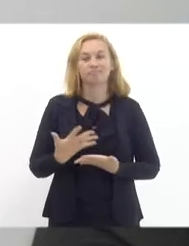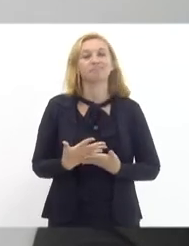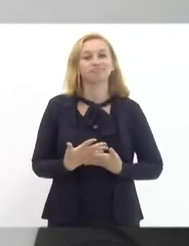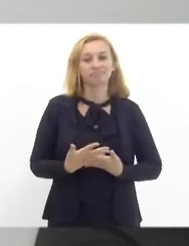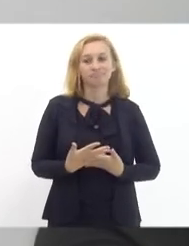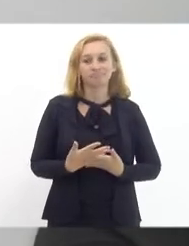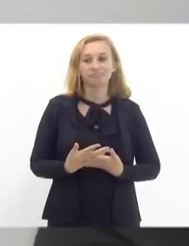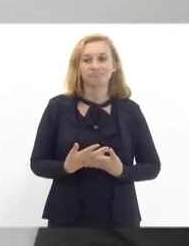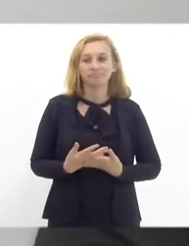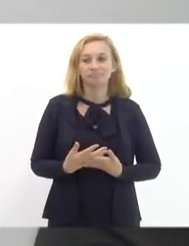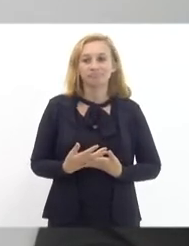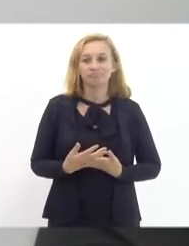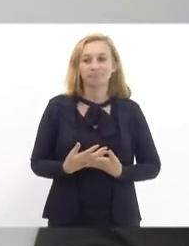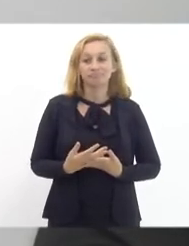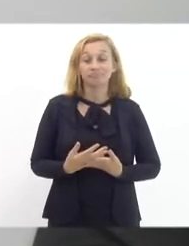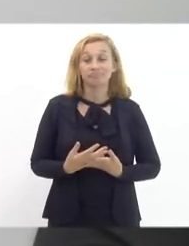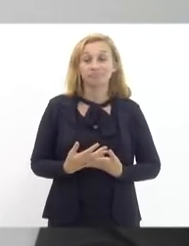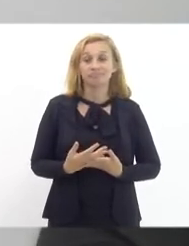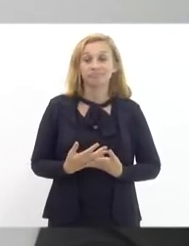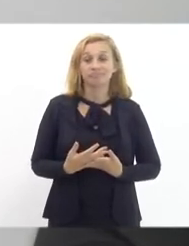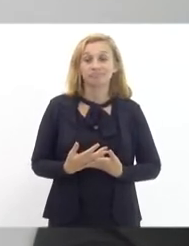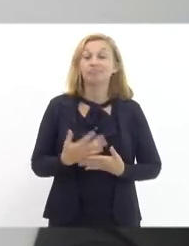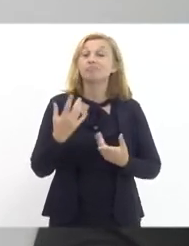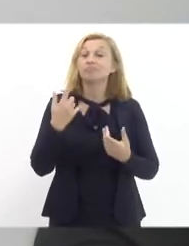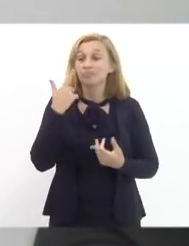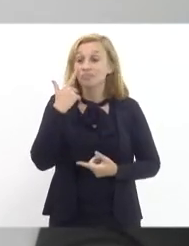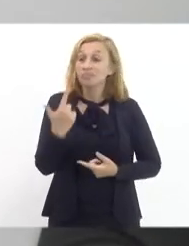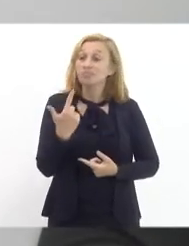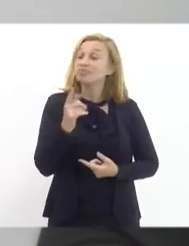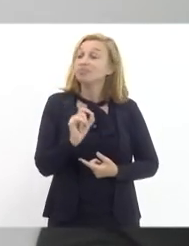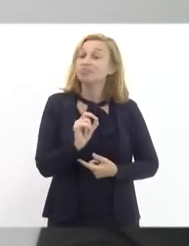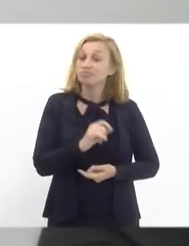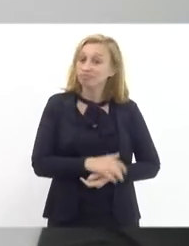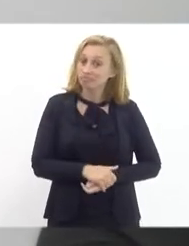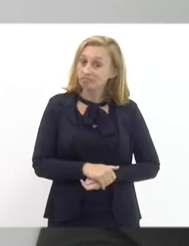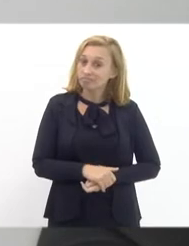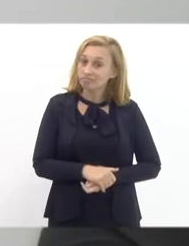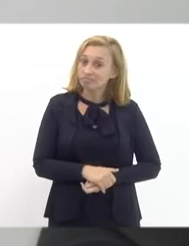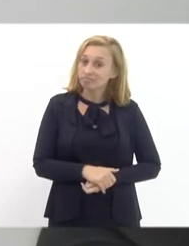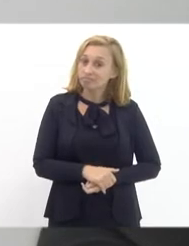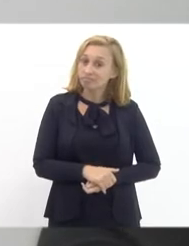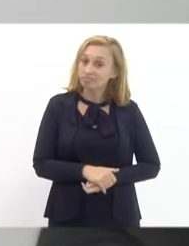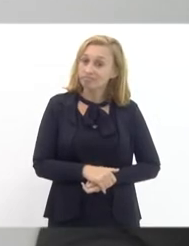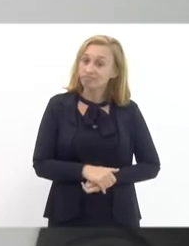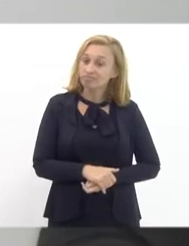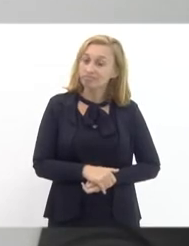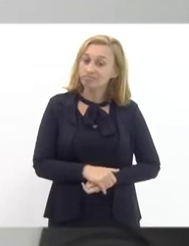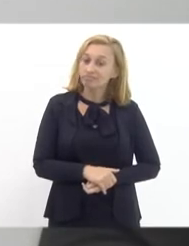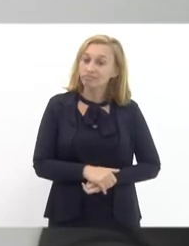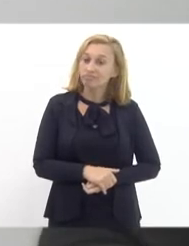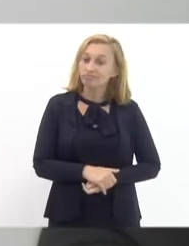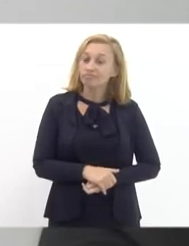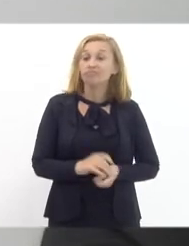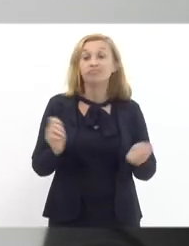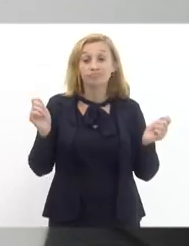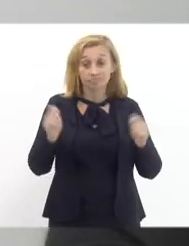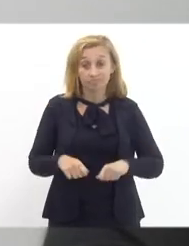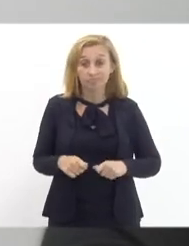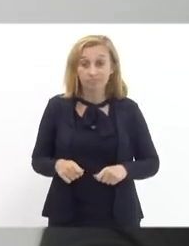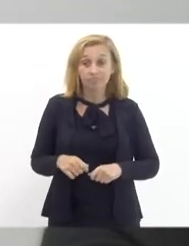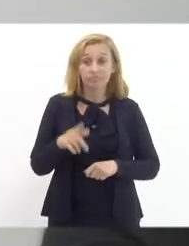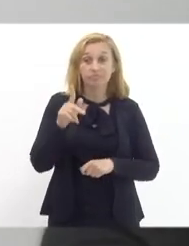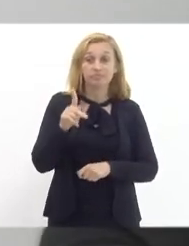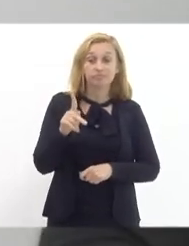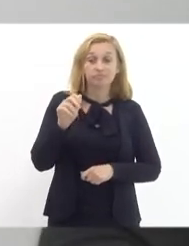êxito, né, com grande euforia, por ver que você tem, com a possibilidade do parque,